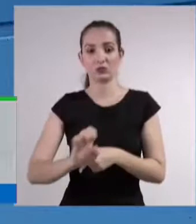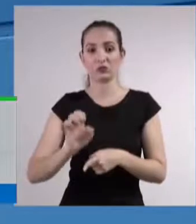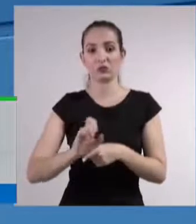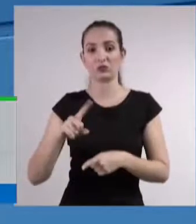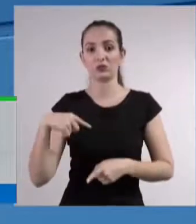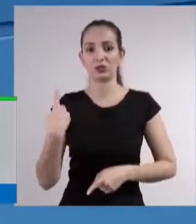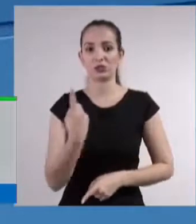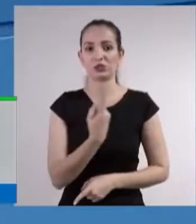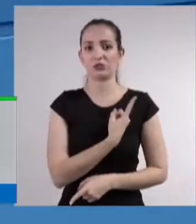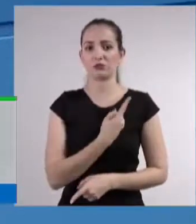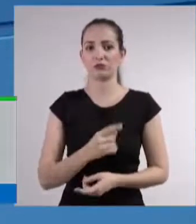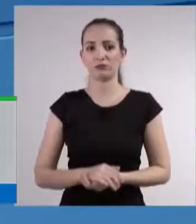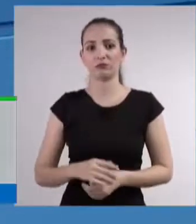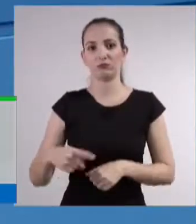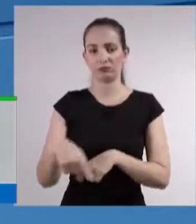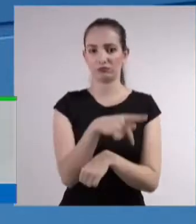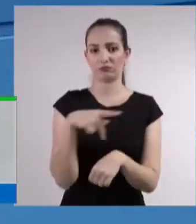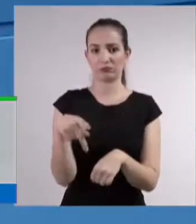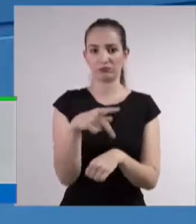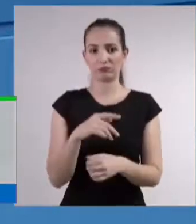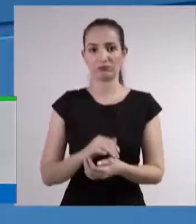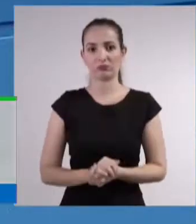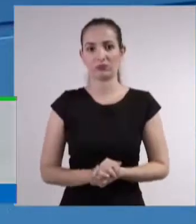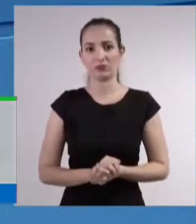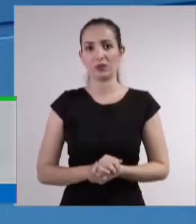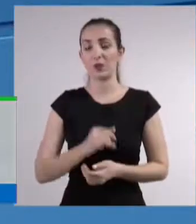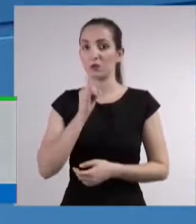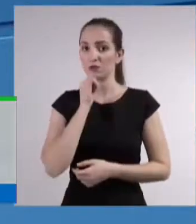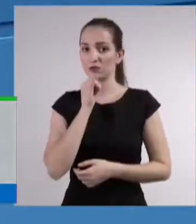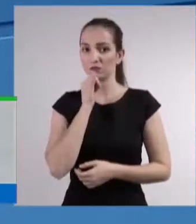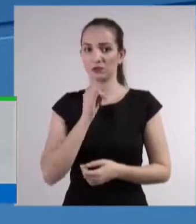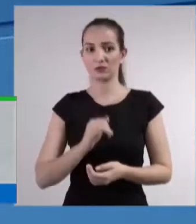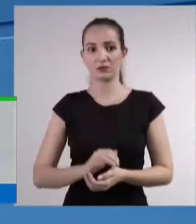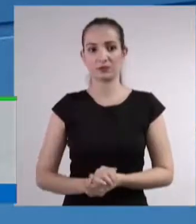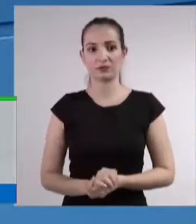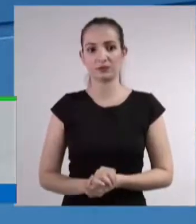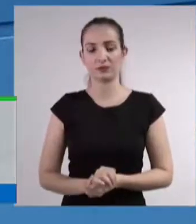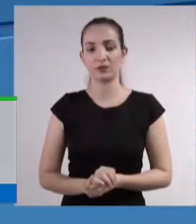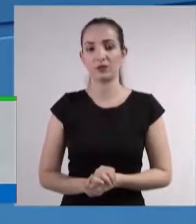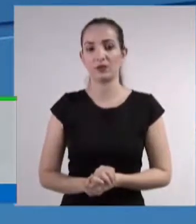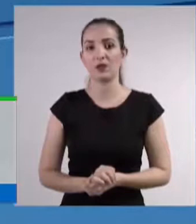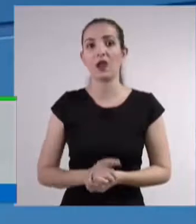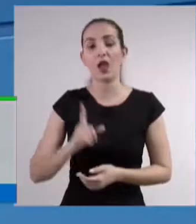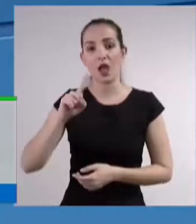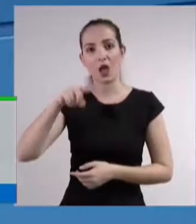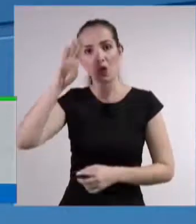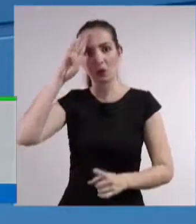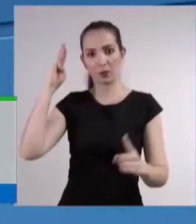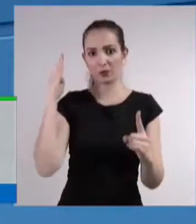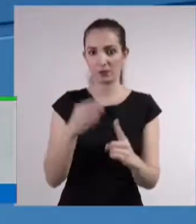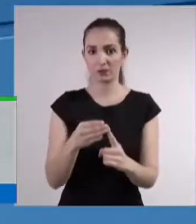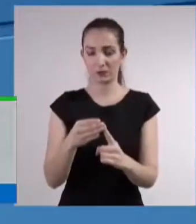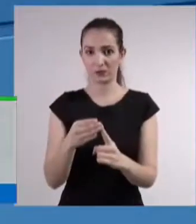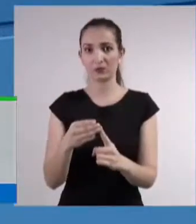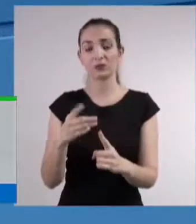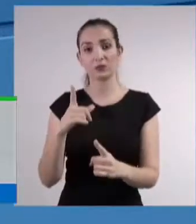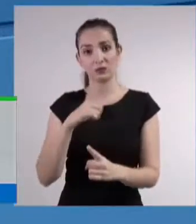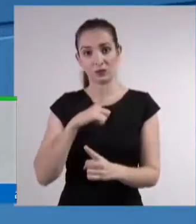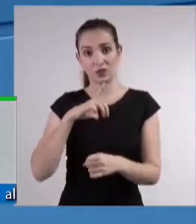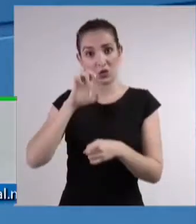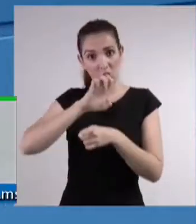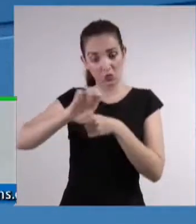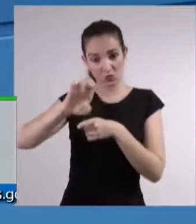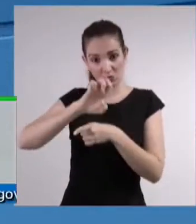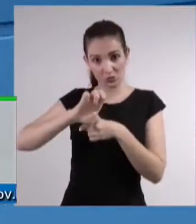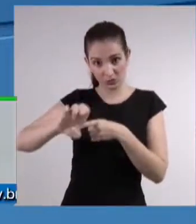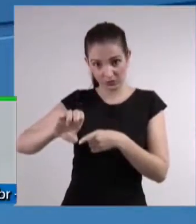país também. Uma delas, por exemplo, é a obrigação que tem o